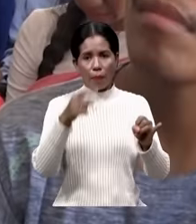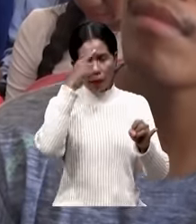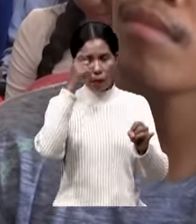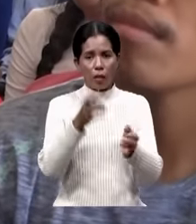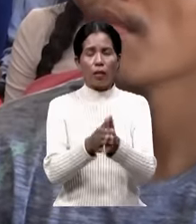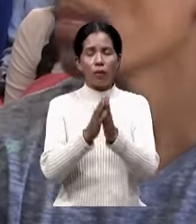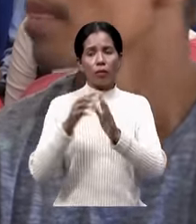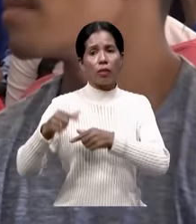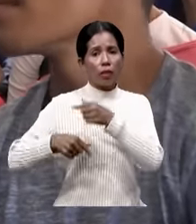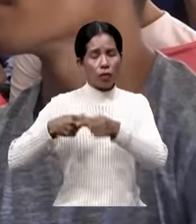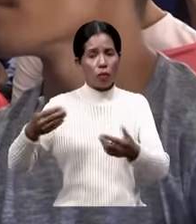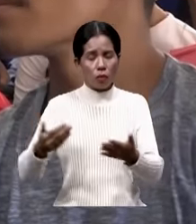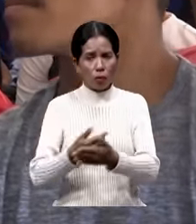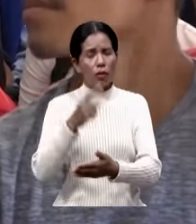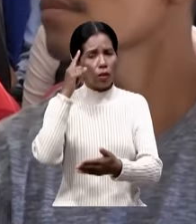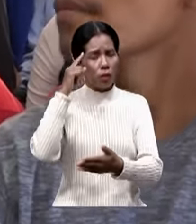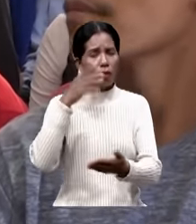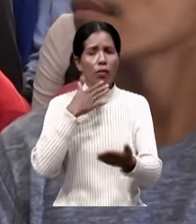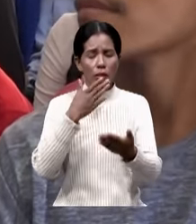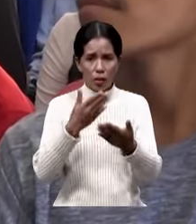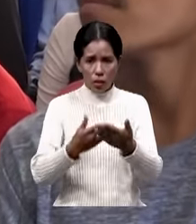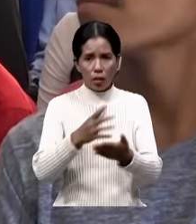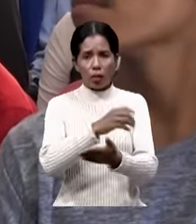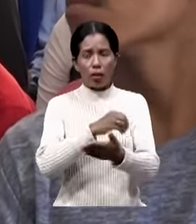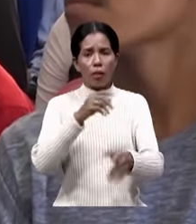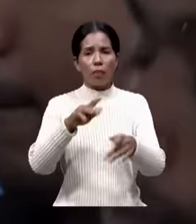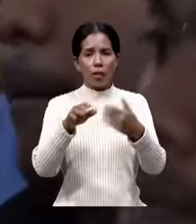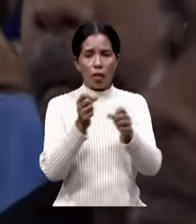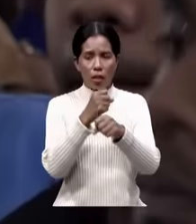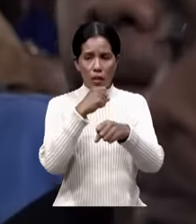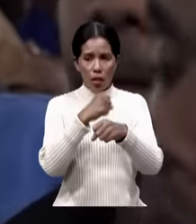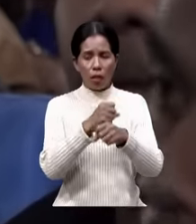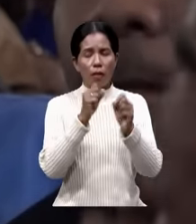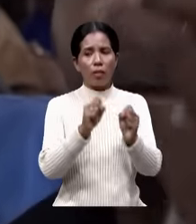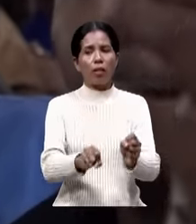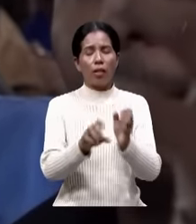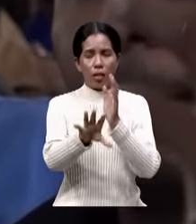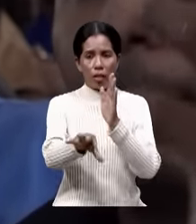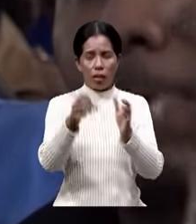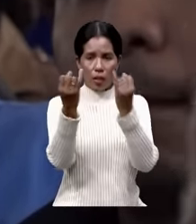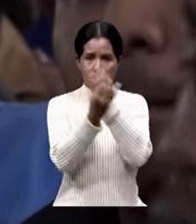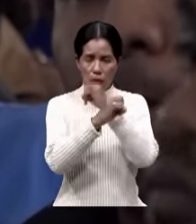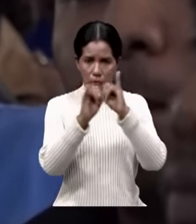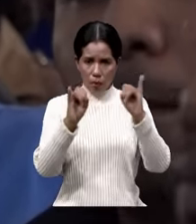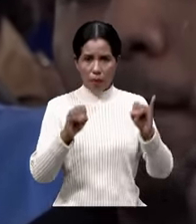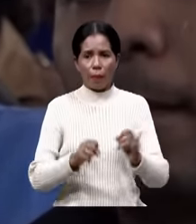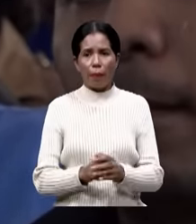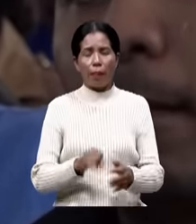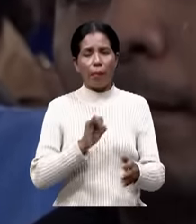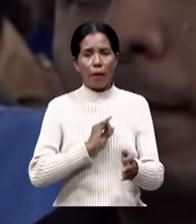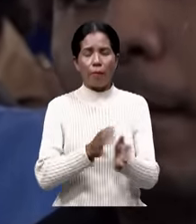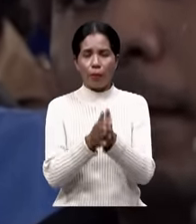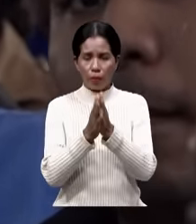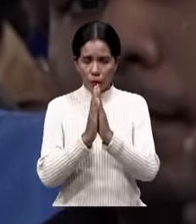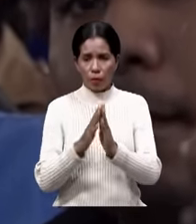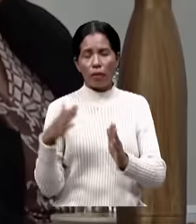geração fonsira, atuhanui, ni dia sacrifício nebe, eroisira halo ona, rodibele retan independência. Ao russo, ba jovem sira,